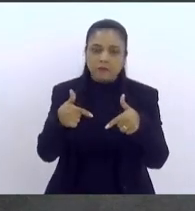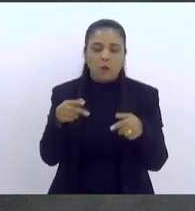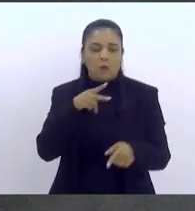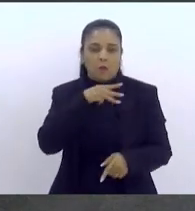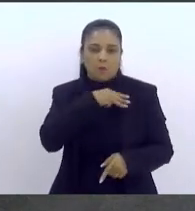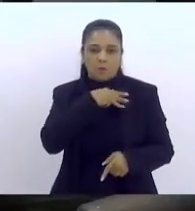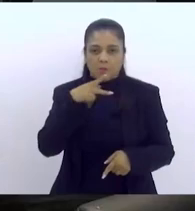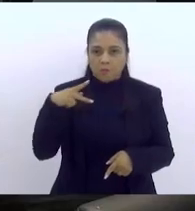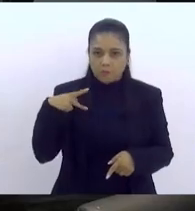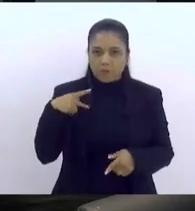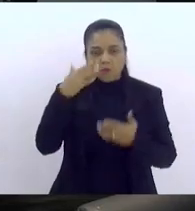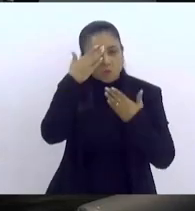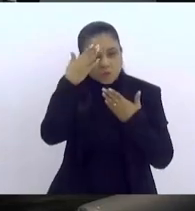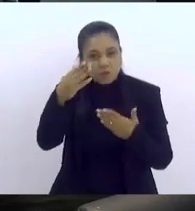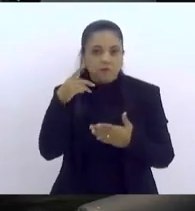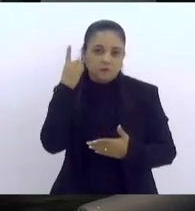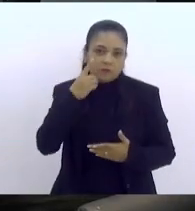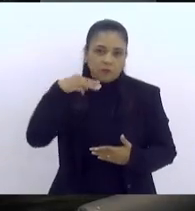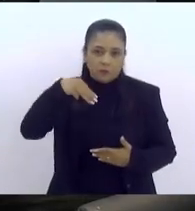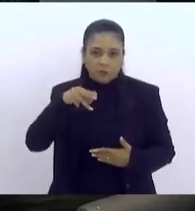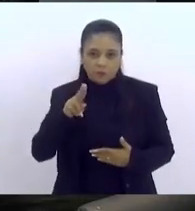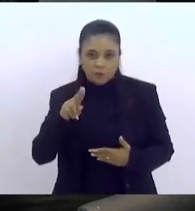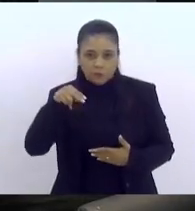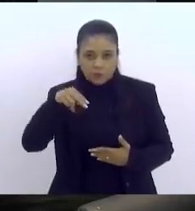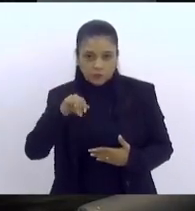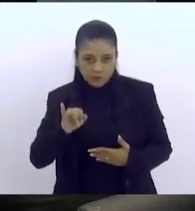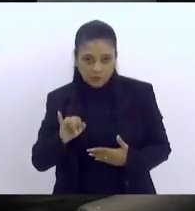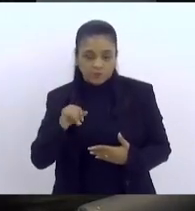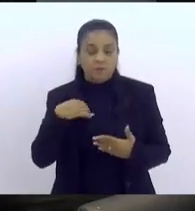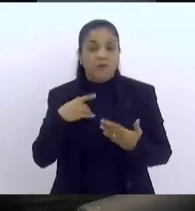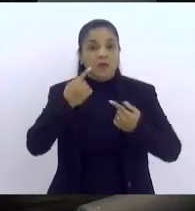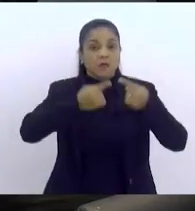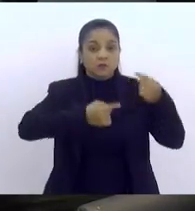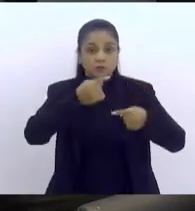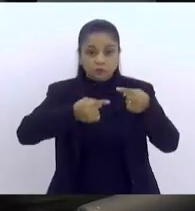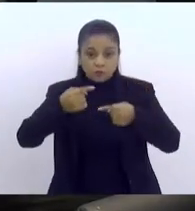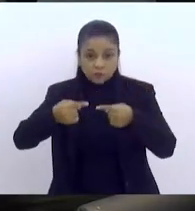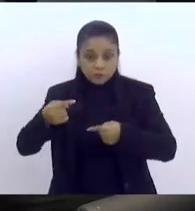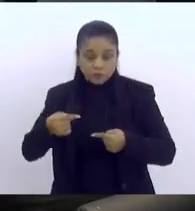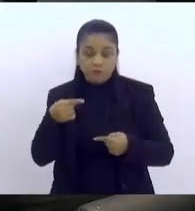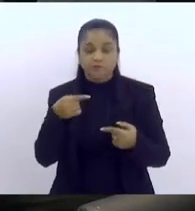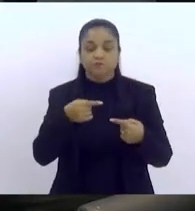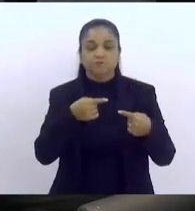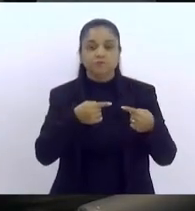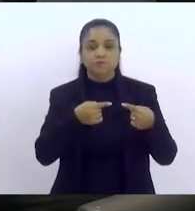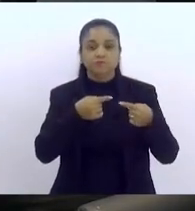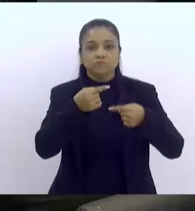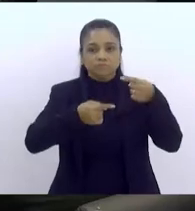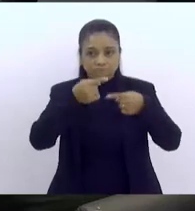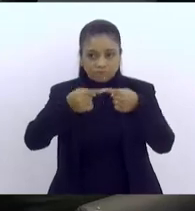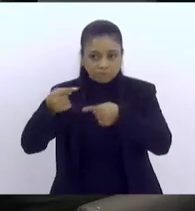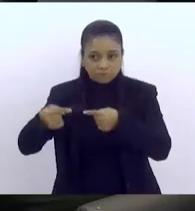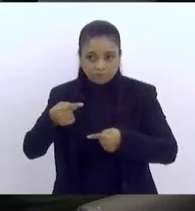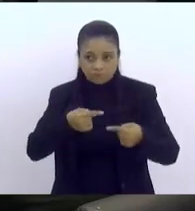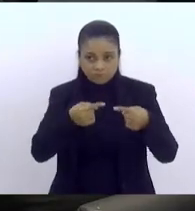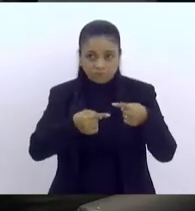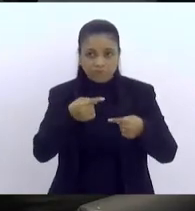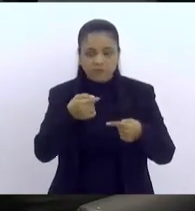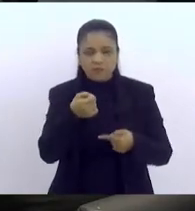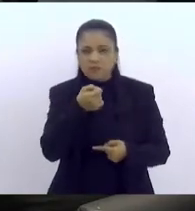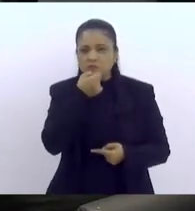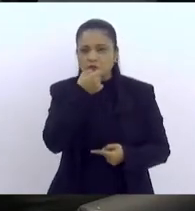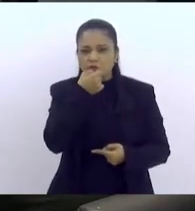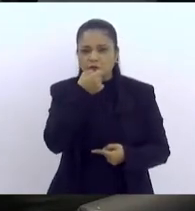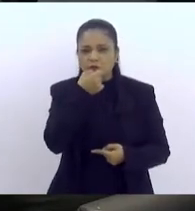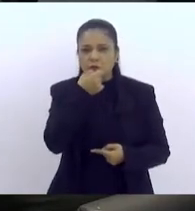Muni. Presidente, parabéns aí, bem deputado Vitor Júnior. Esse microfone está